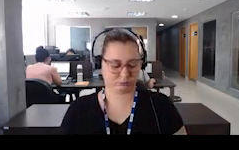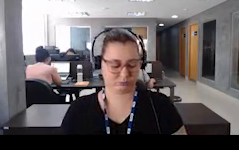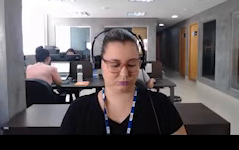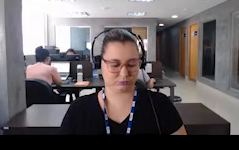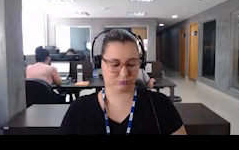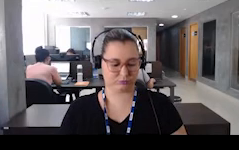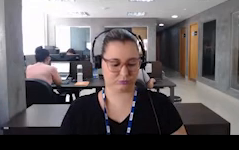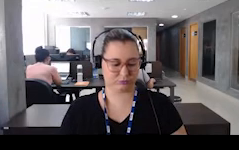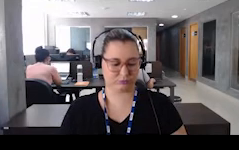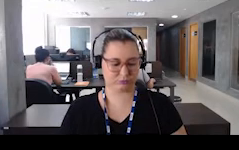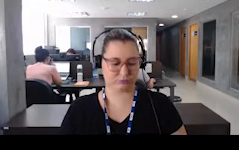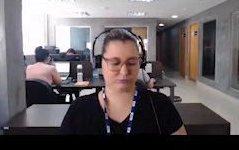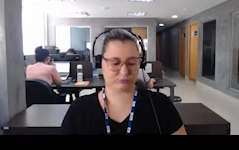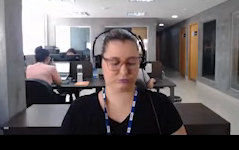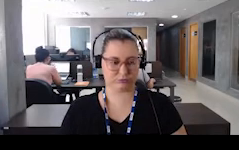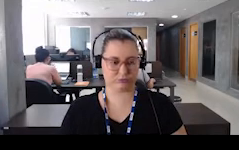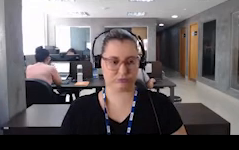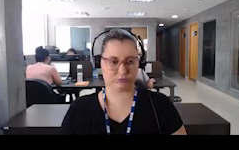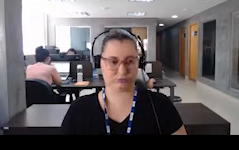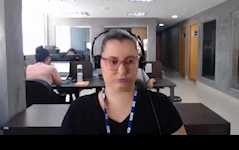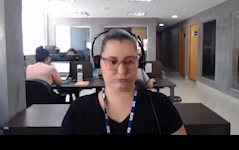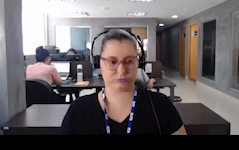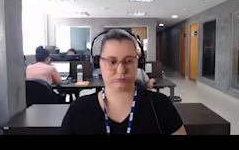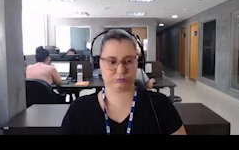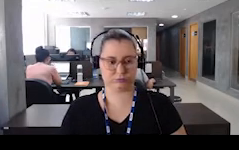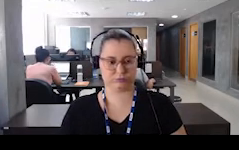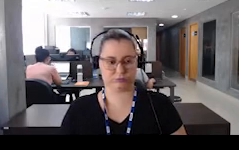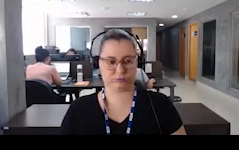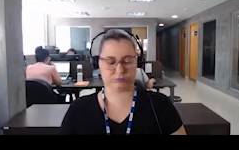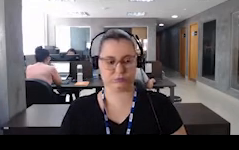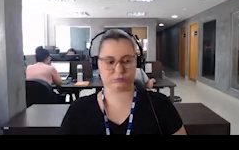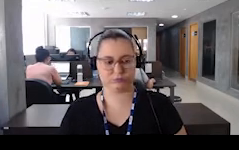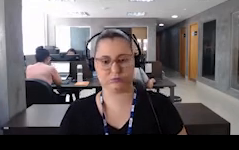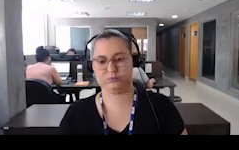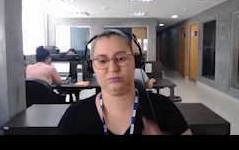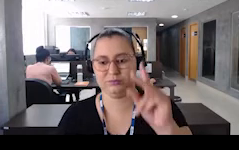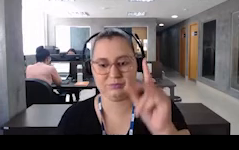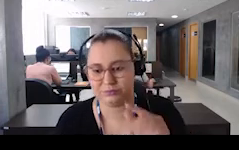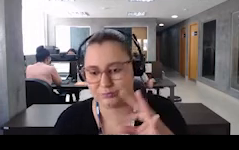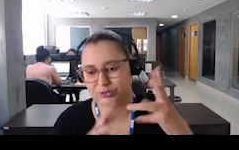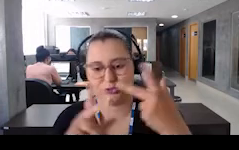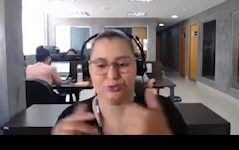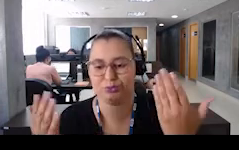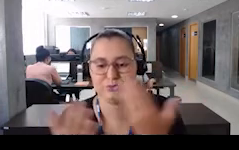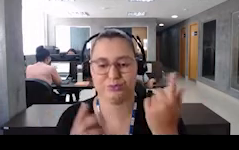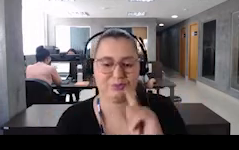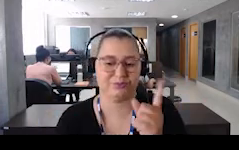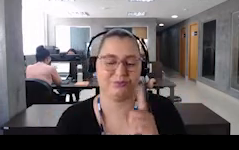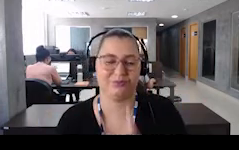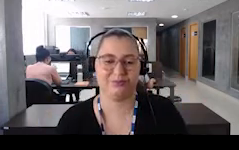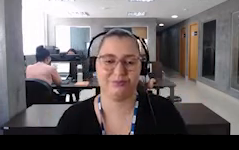Tá bom, é só acelerar mais, né? Pra fazer todos hoje, se der. E fazer todos hoje eu acho que não vai dar não, hein?